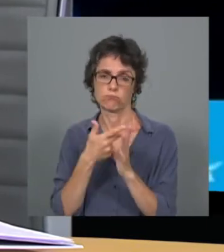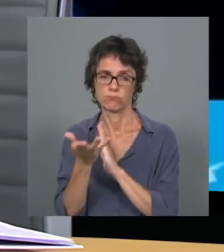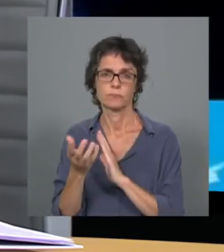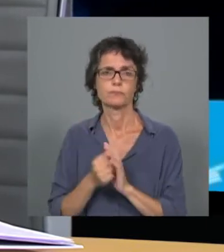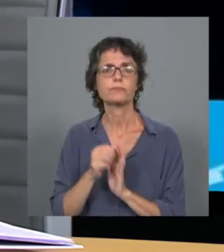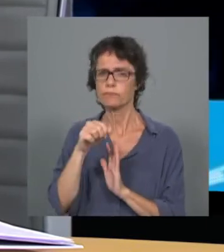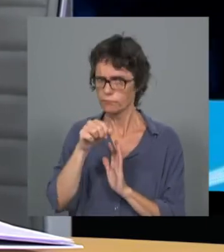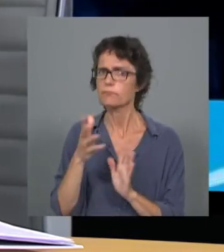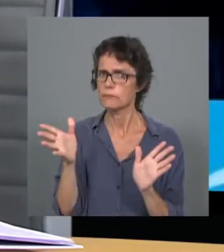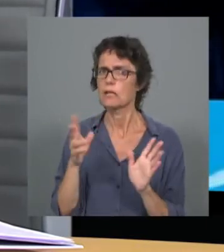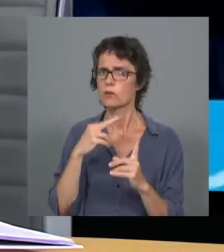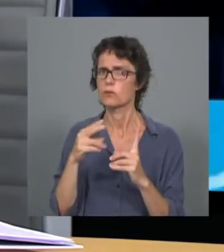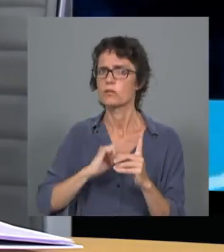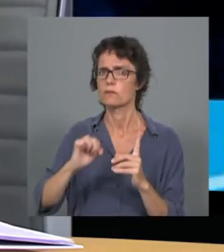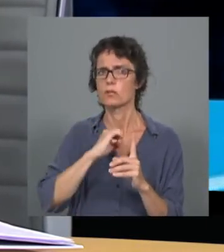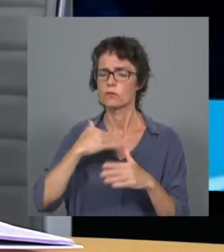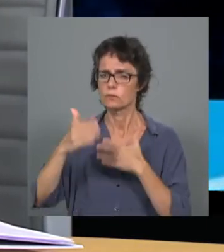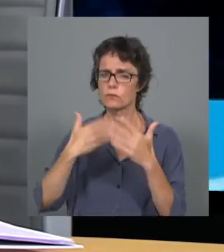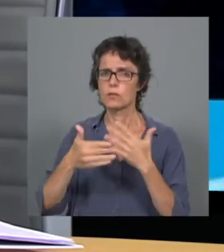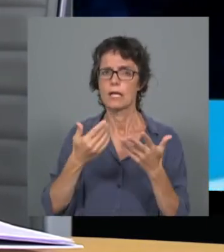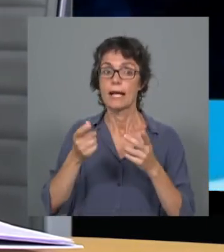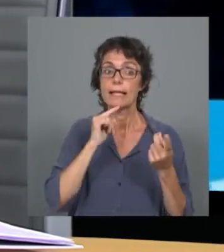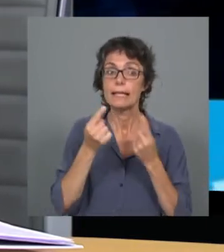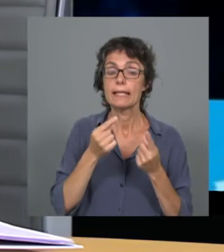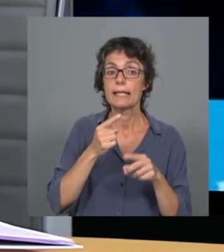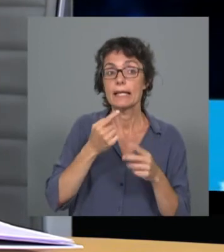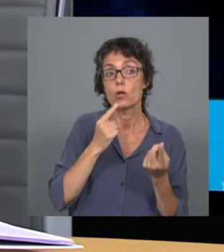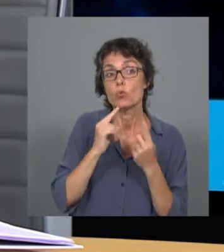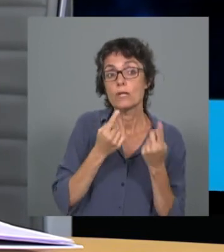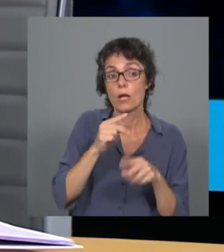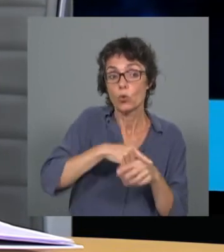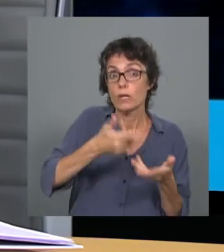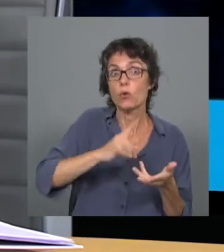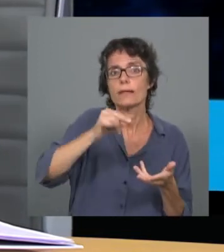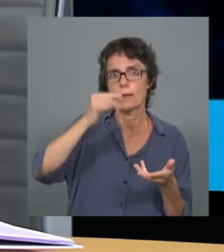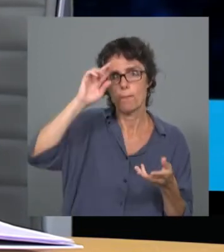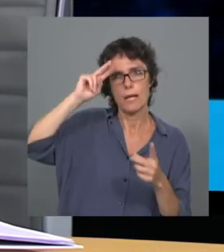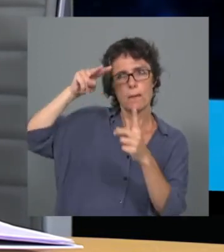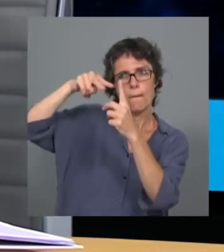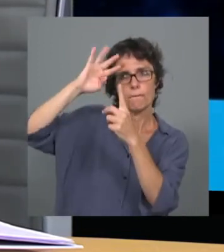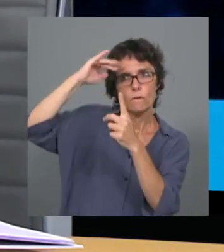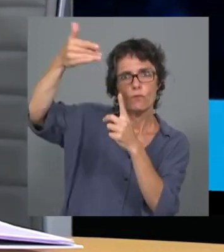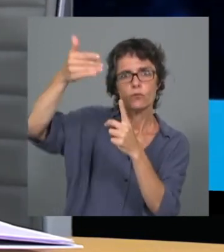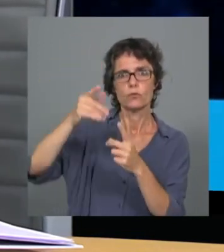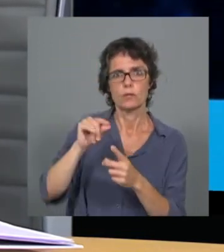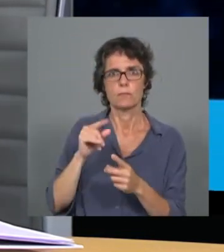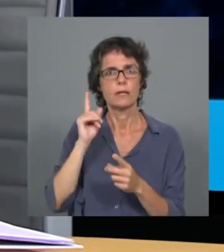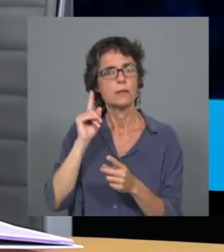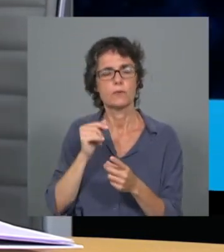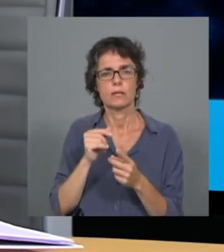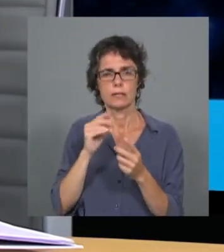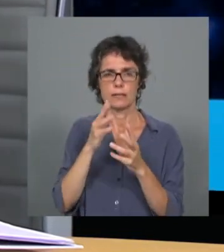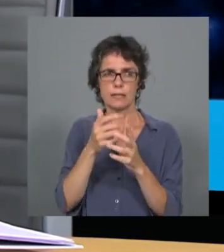também conseguíssemos afastar um pouco e projetar o futuro. E é este movimento de aproximação e de conseguirmos afastar para termos uma noção do